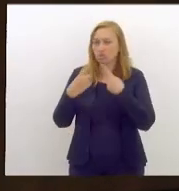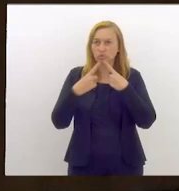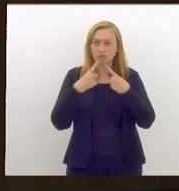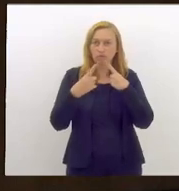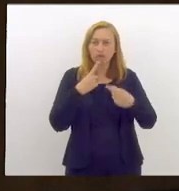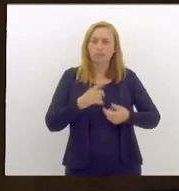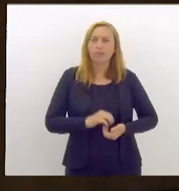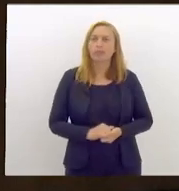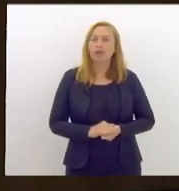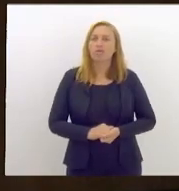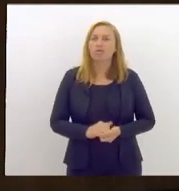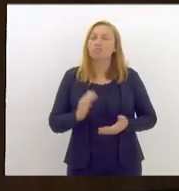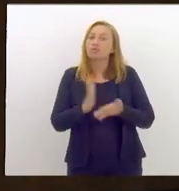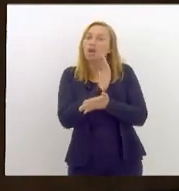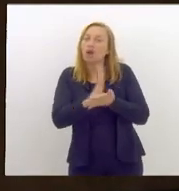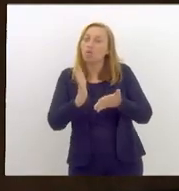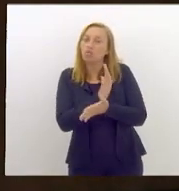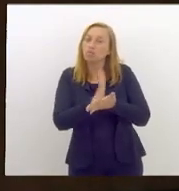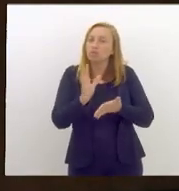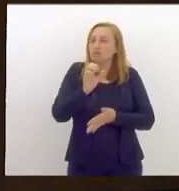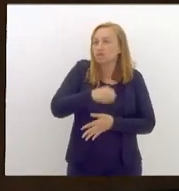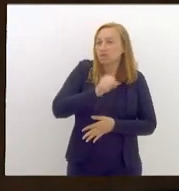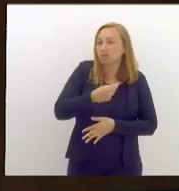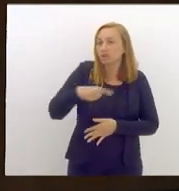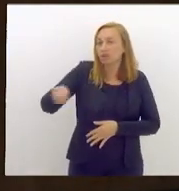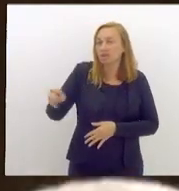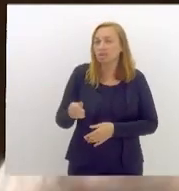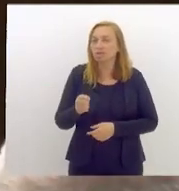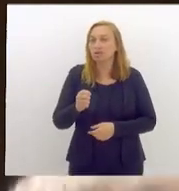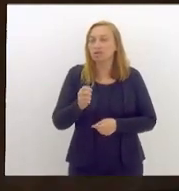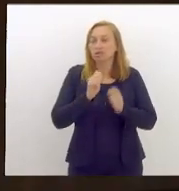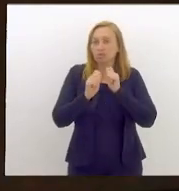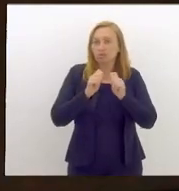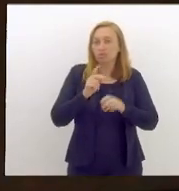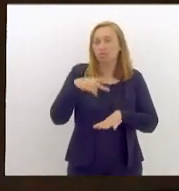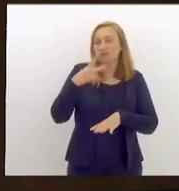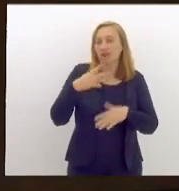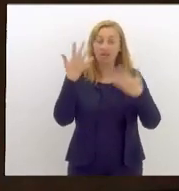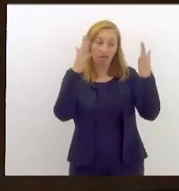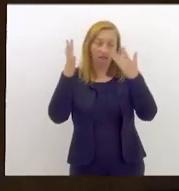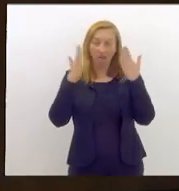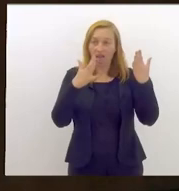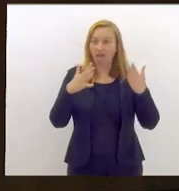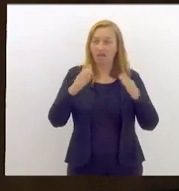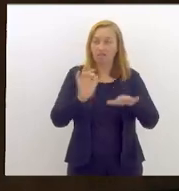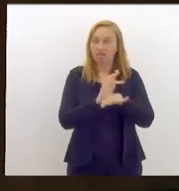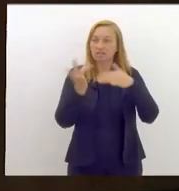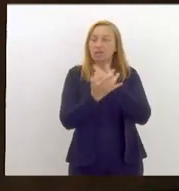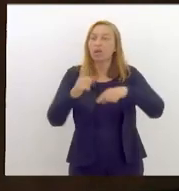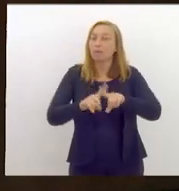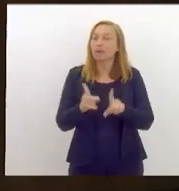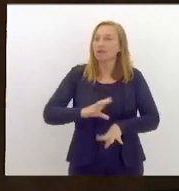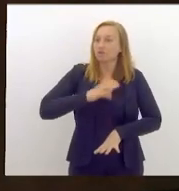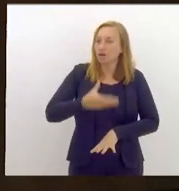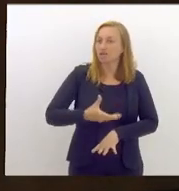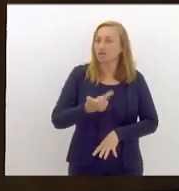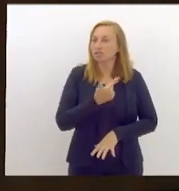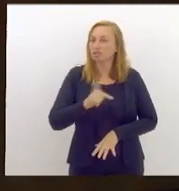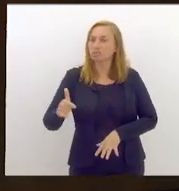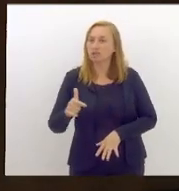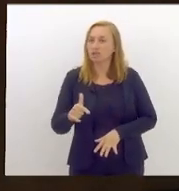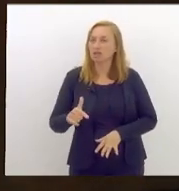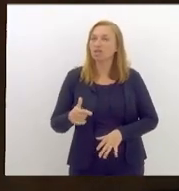são Valentes por alguns segundos ali no microfone para ganhar aplauso e like e rede social agora os valentes não tem a coragem